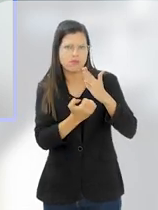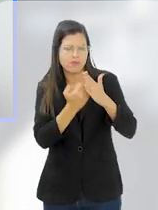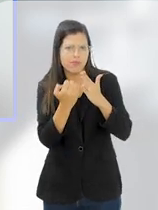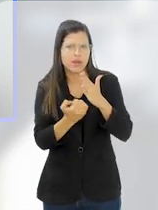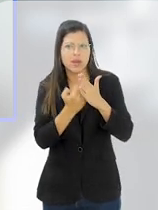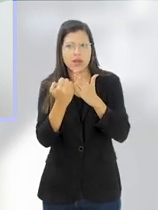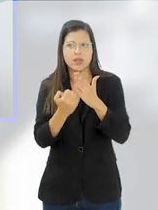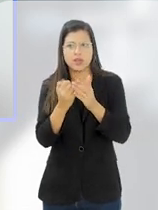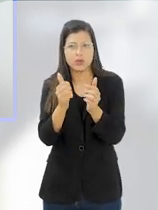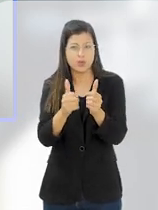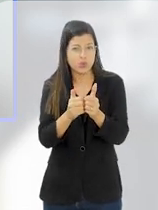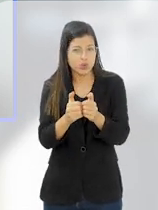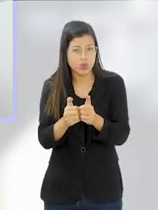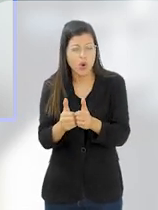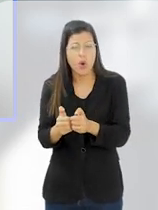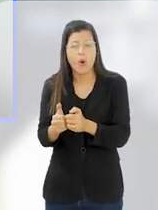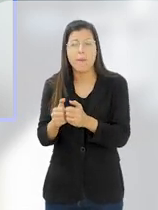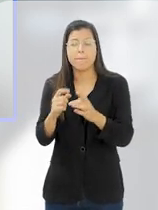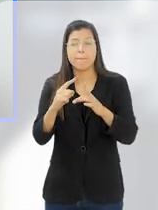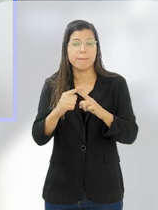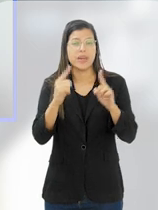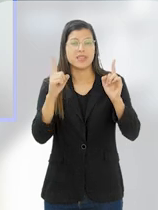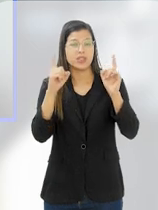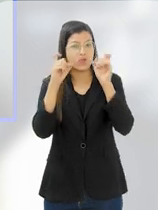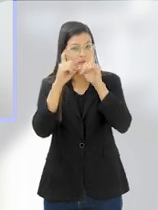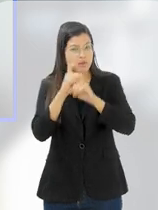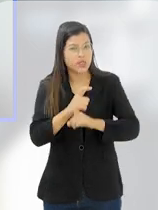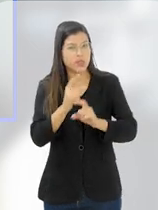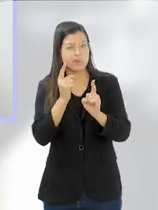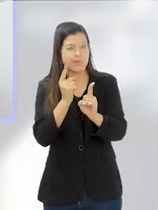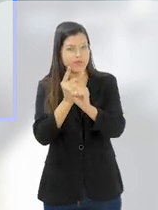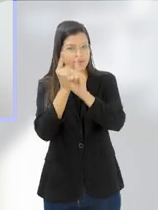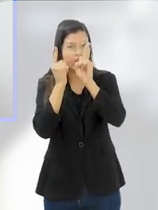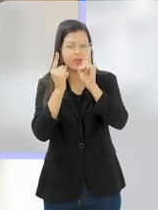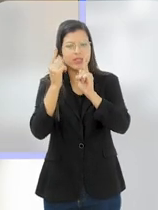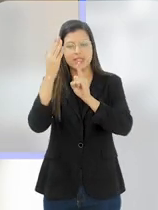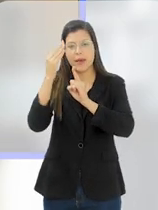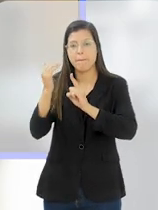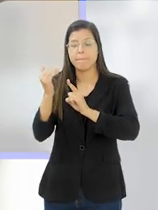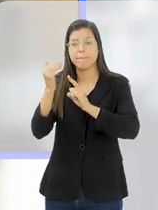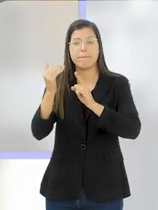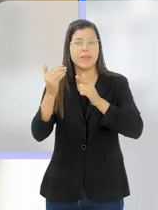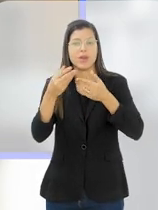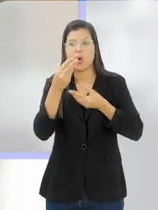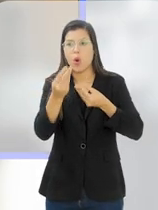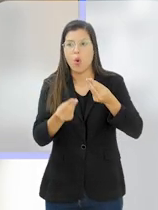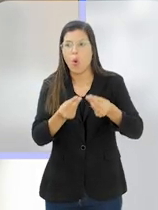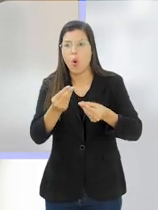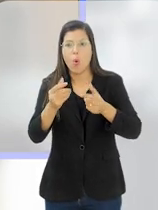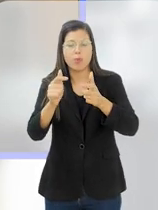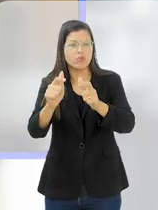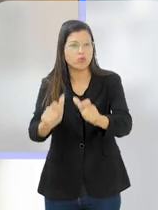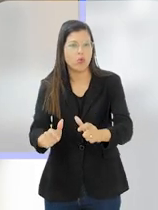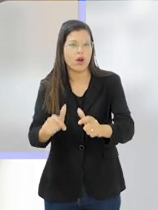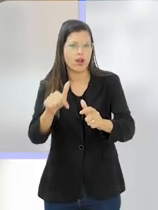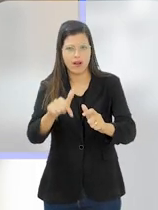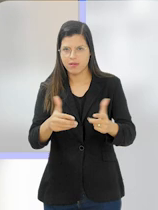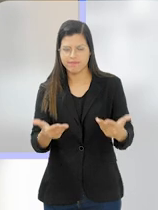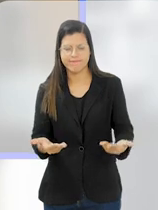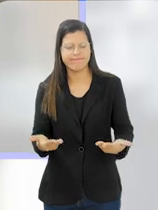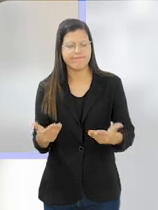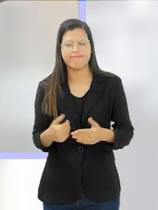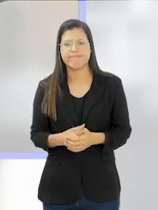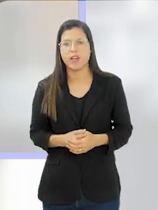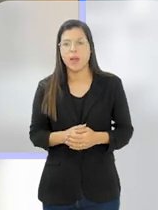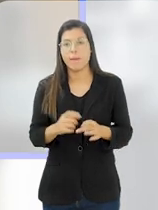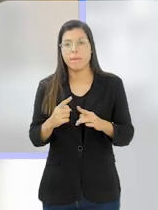desses jogos, mas são empresas muito difíceis de você localizar, né? Você saber onde é que elas estão, de onde elas estão operando, enfim.